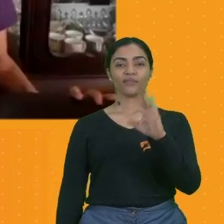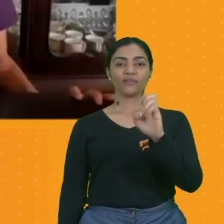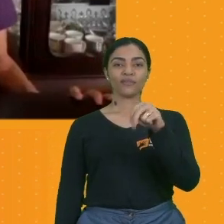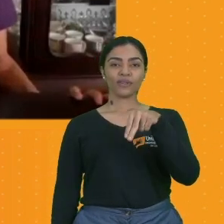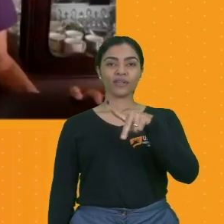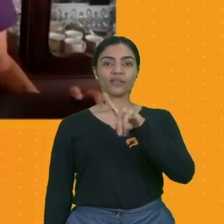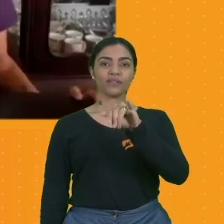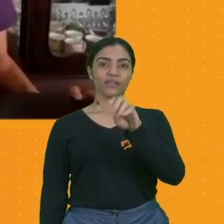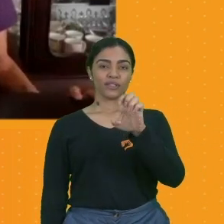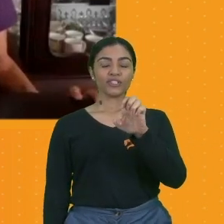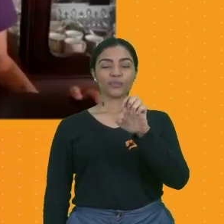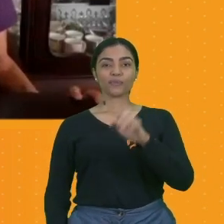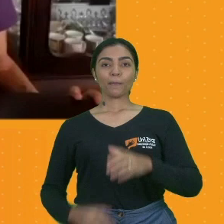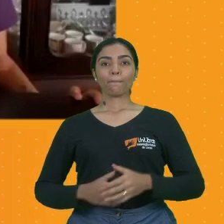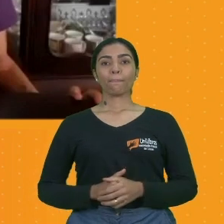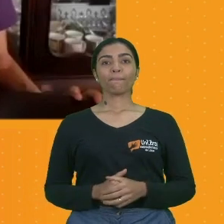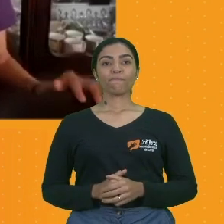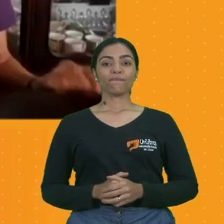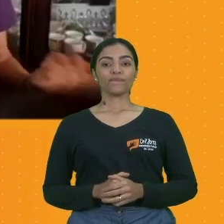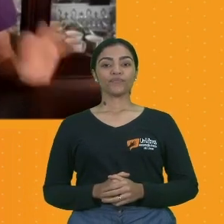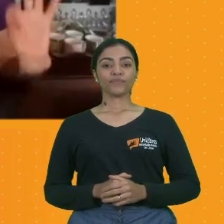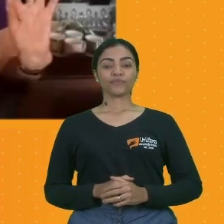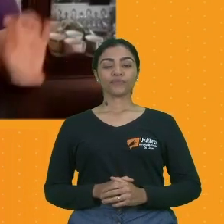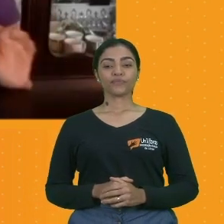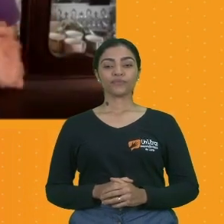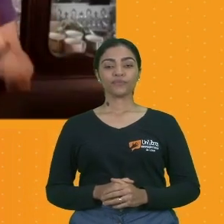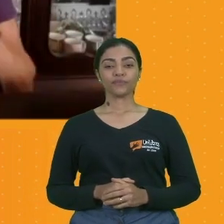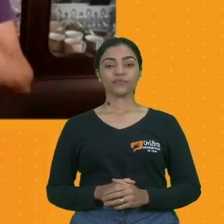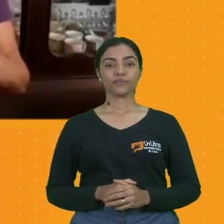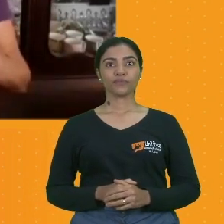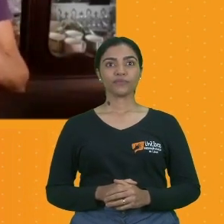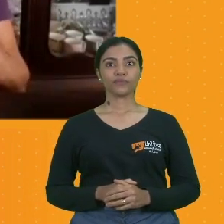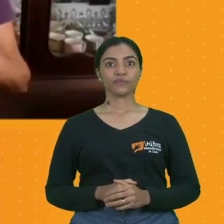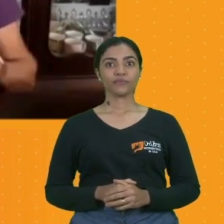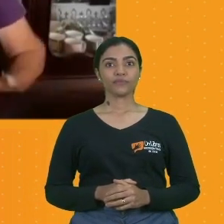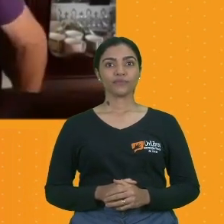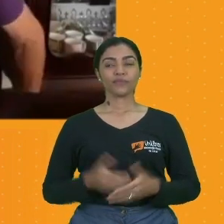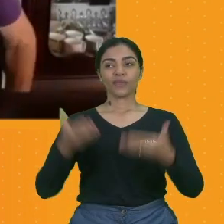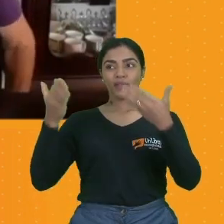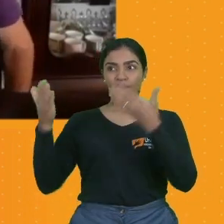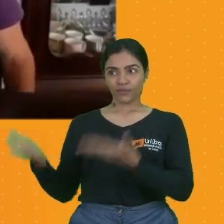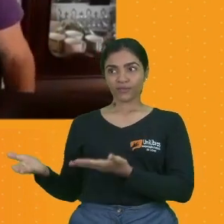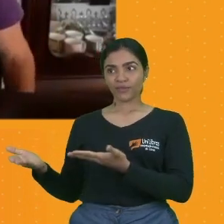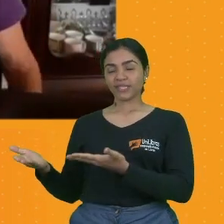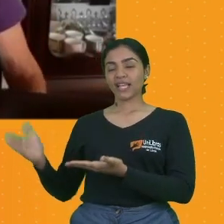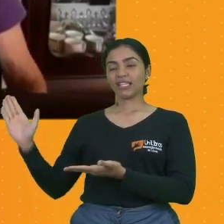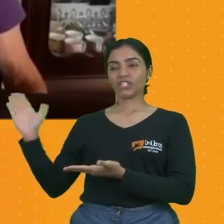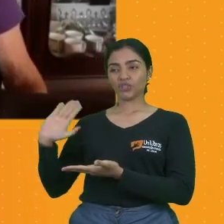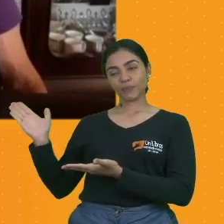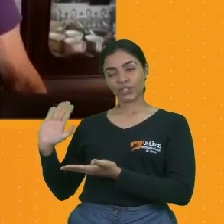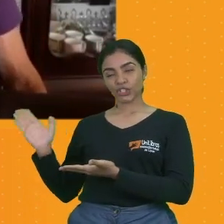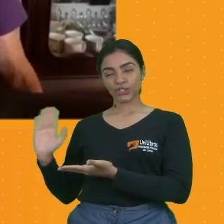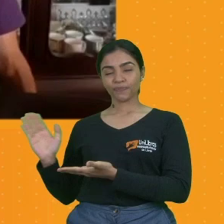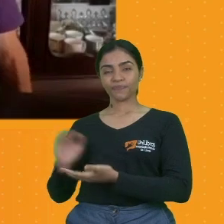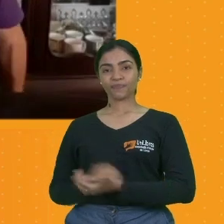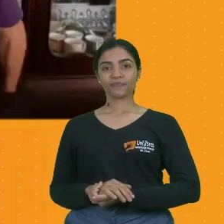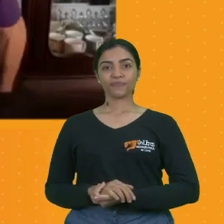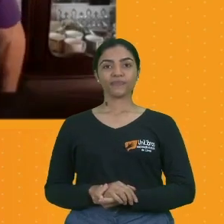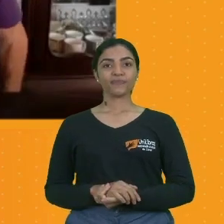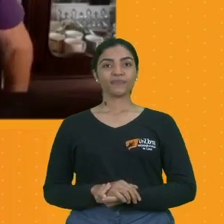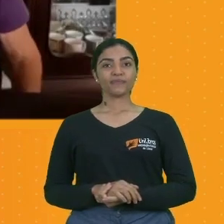tá então a gente vai pegar ilha a palavra para você se diz pedir né